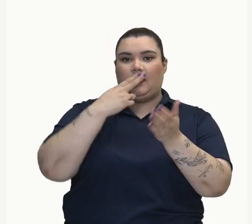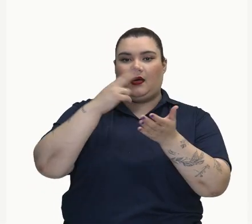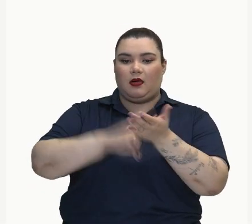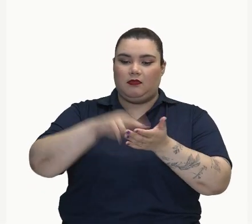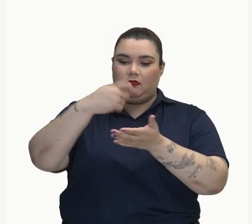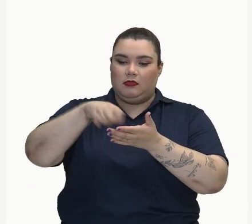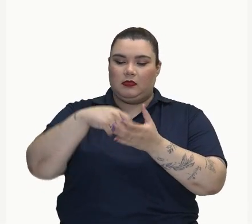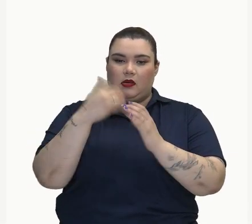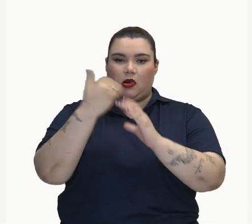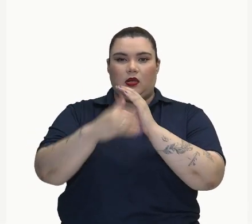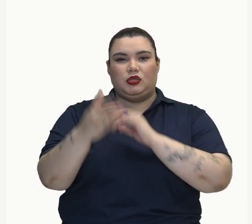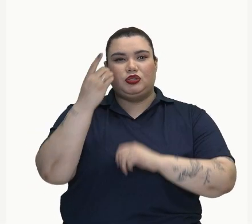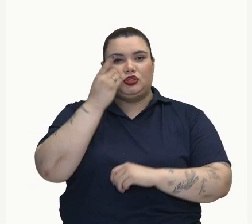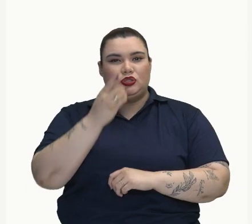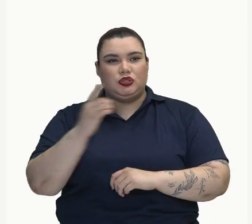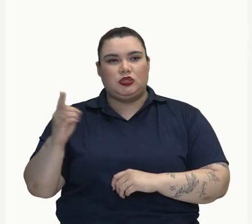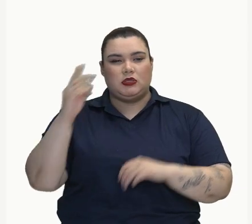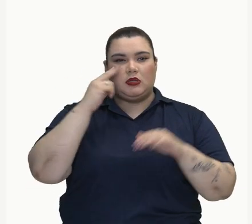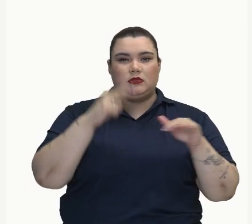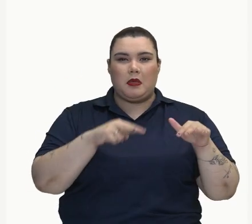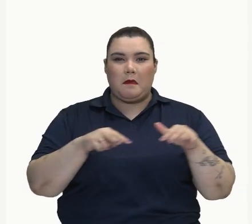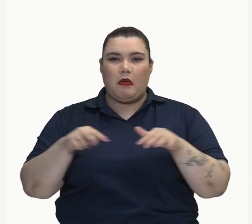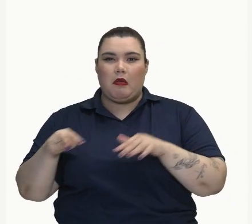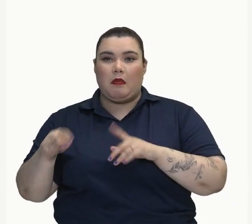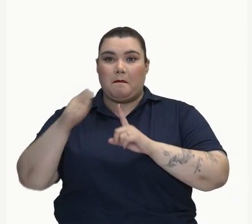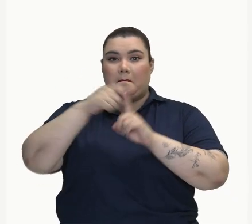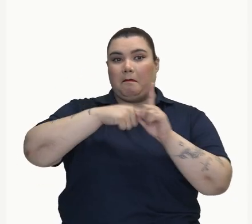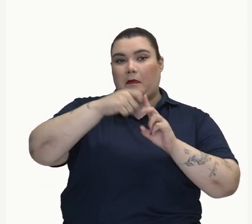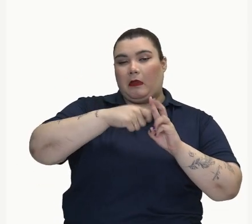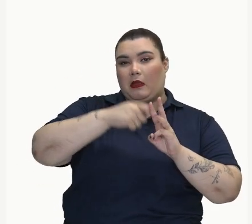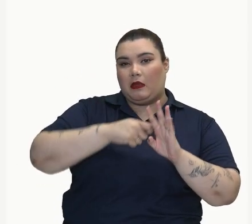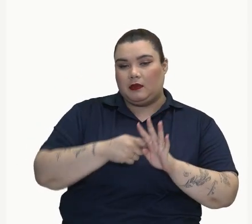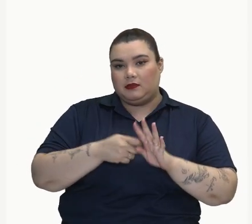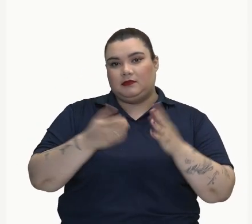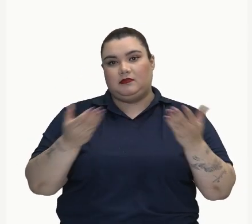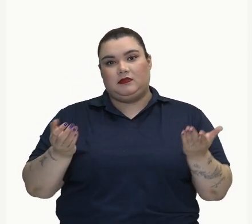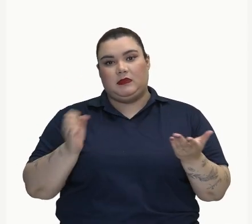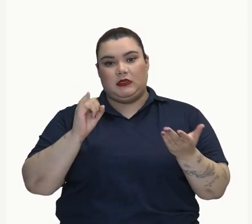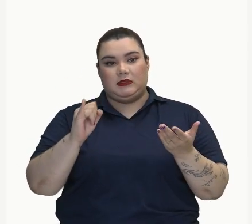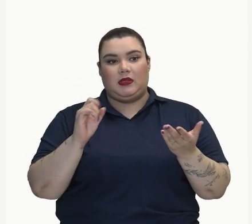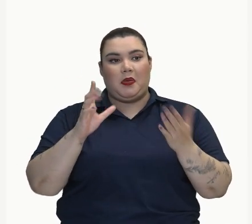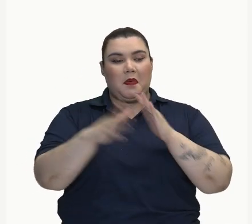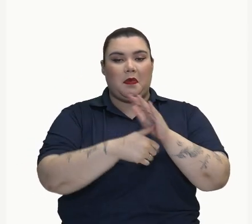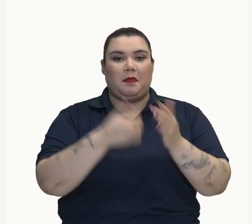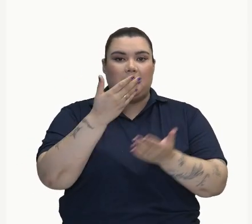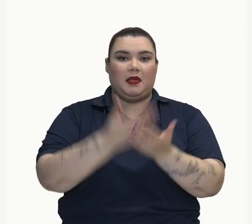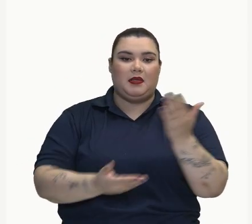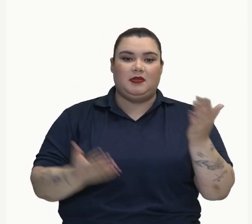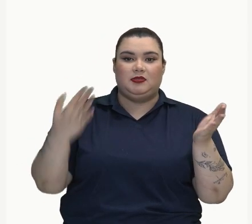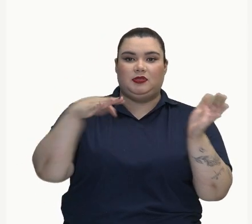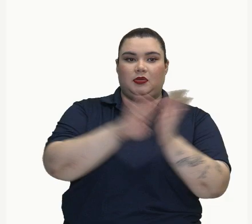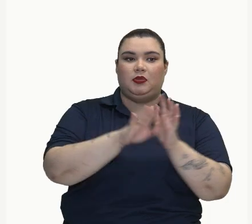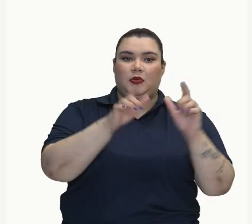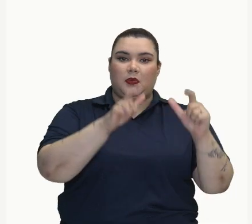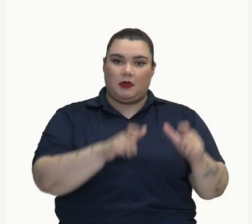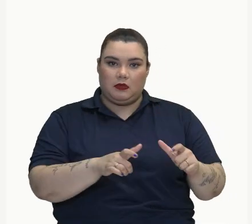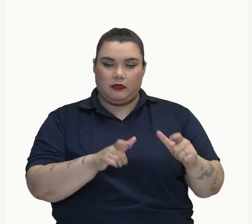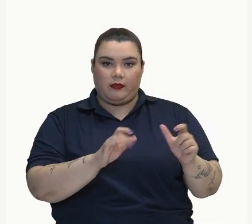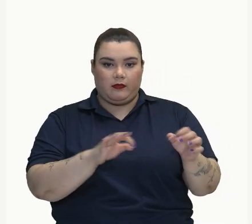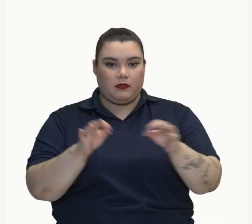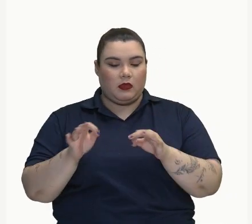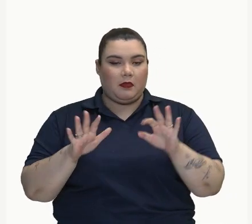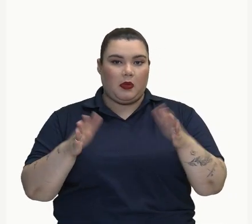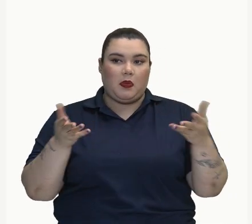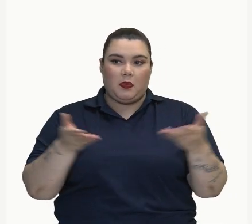que levavam-se dias, semanas, até mesmo meses, isso se não eram extraviadas, até chegar em determinado local. Hoje em